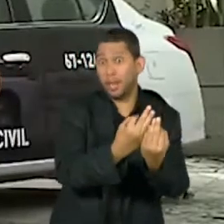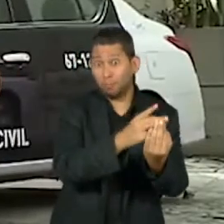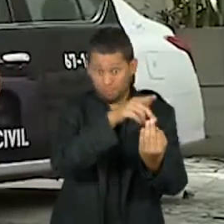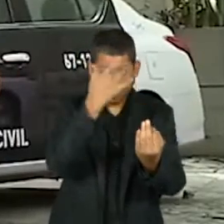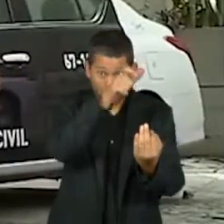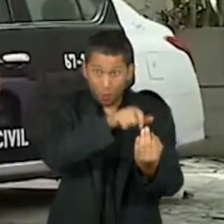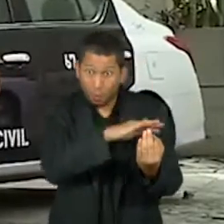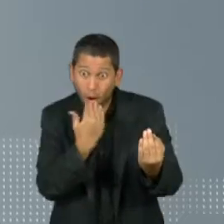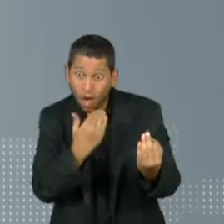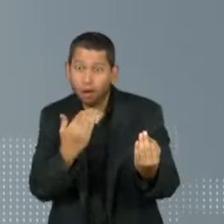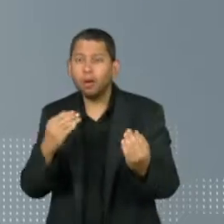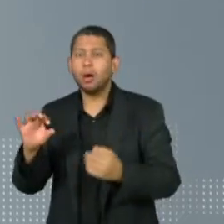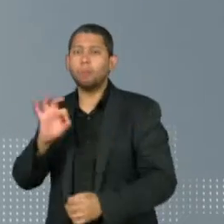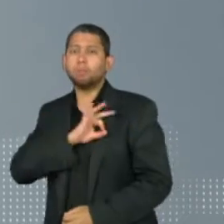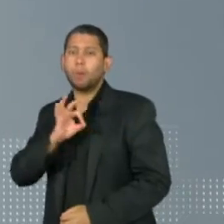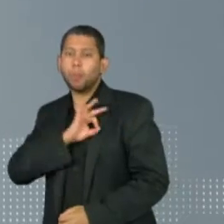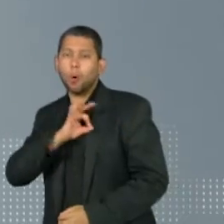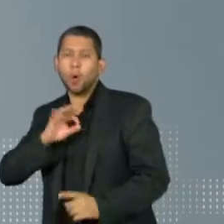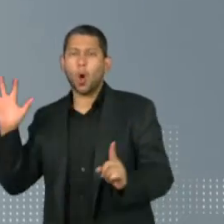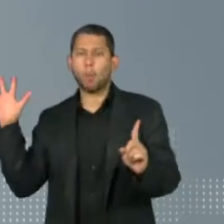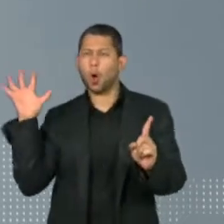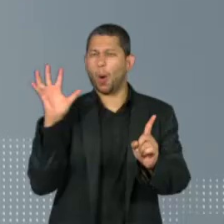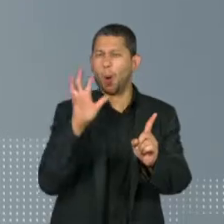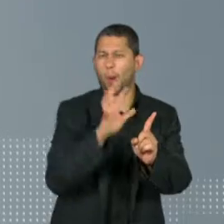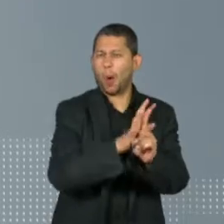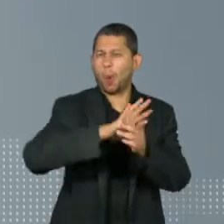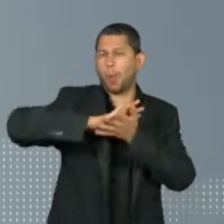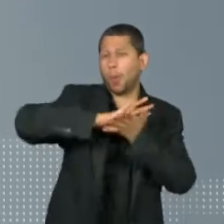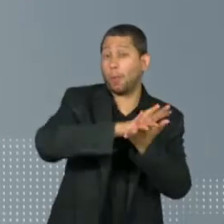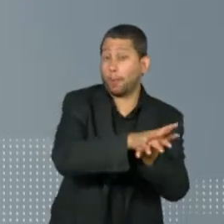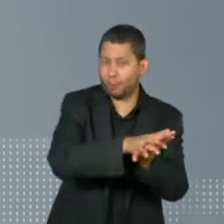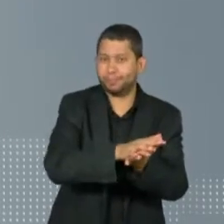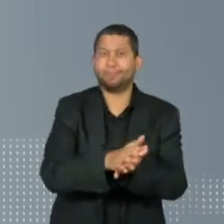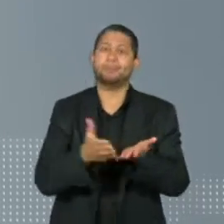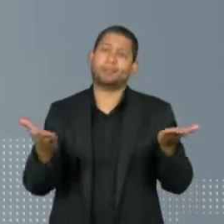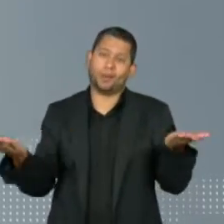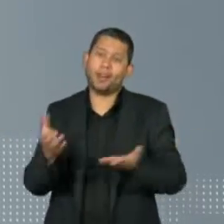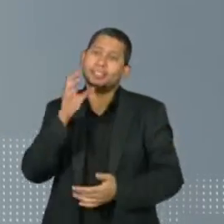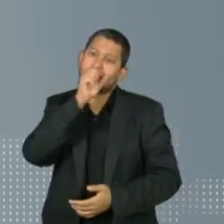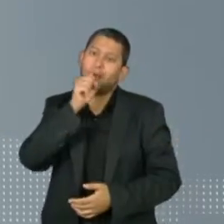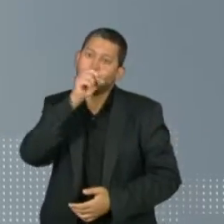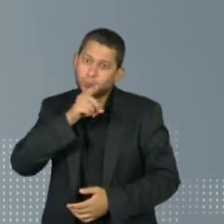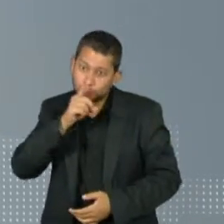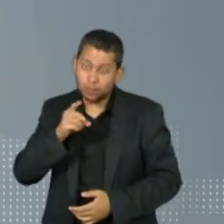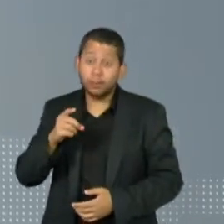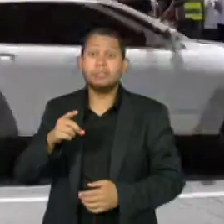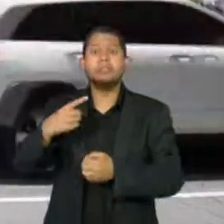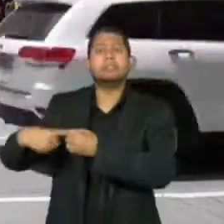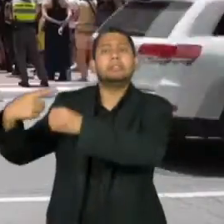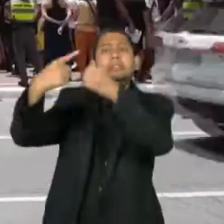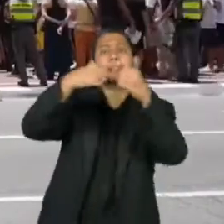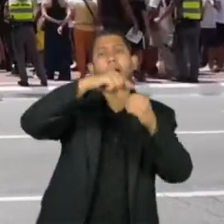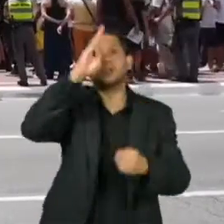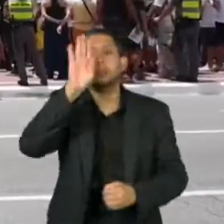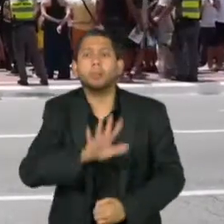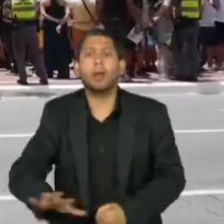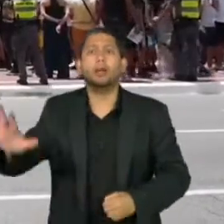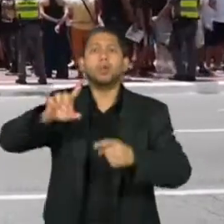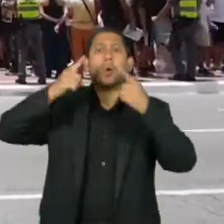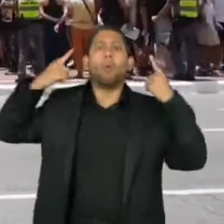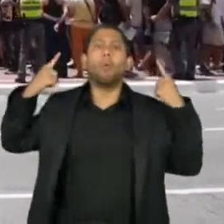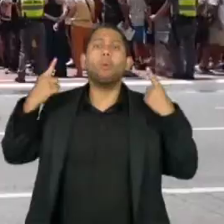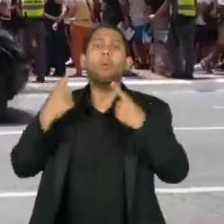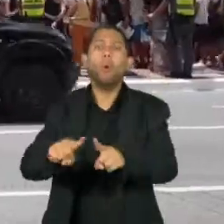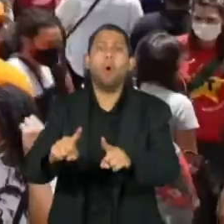militares. Neste final de semana, várias cidades brasileiras fizeram manifestações contra o racismo e xenofobia depois